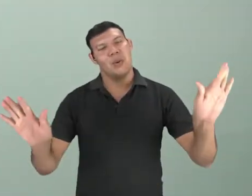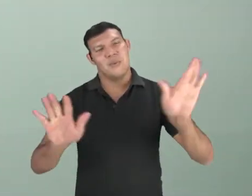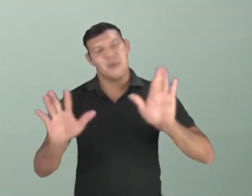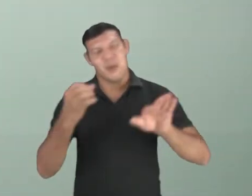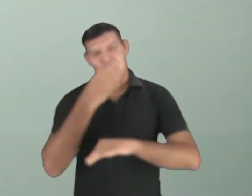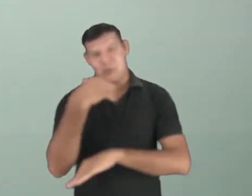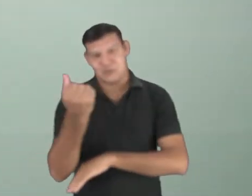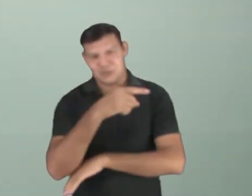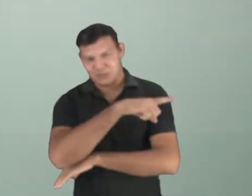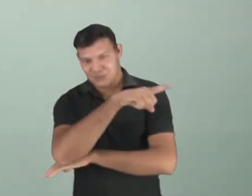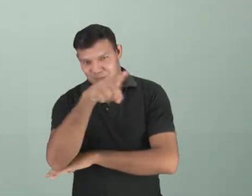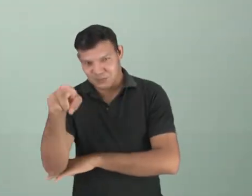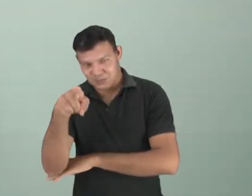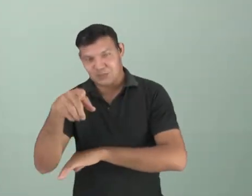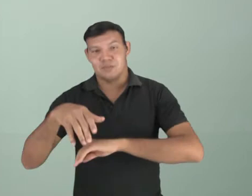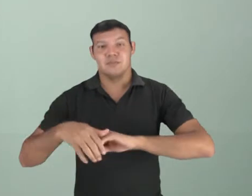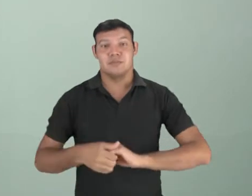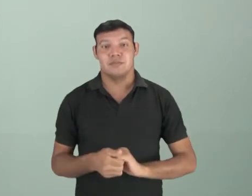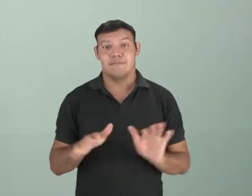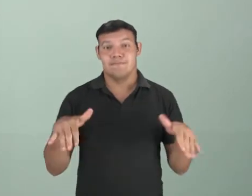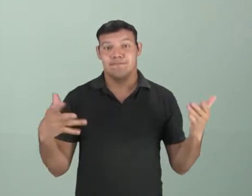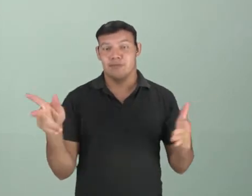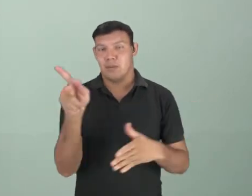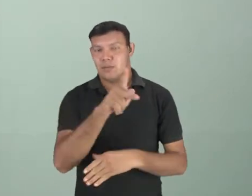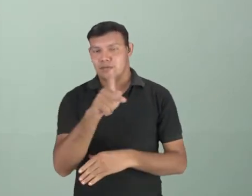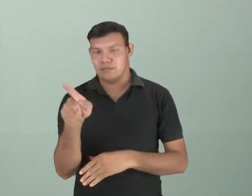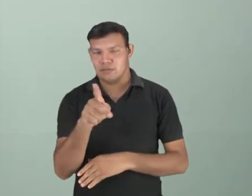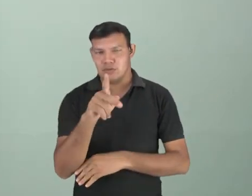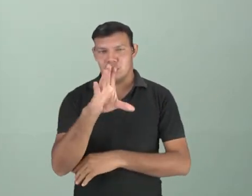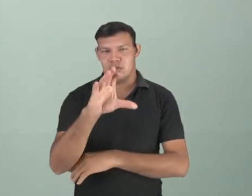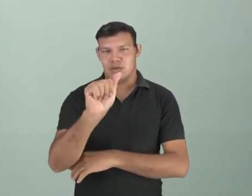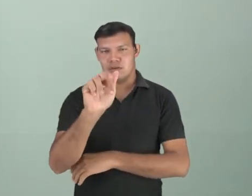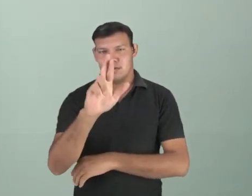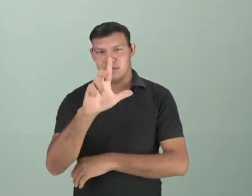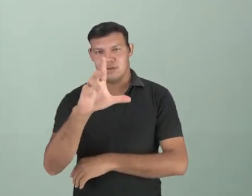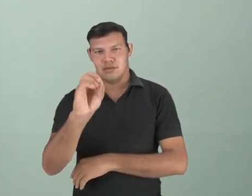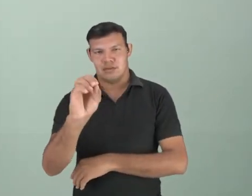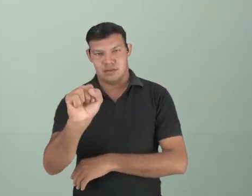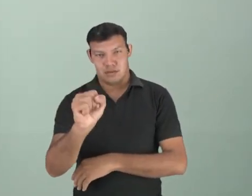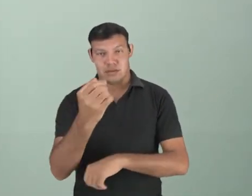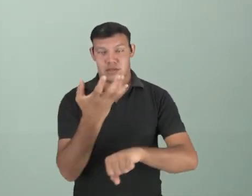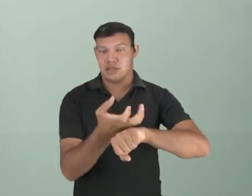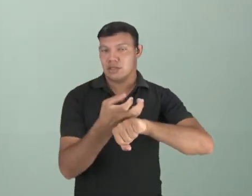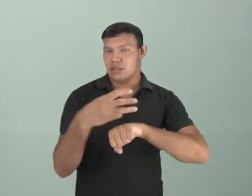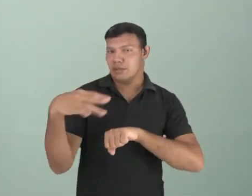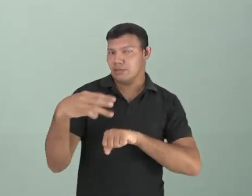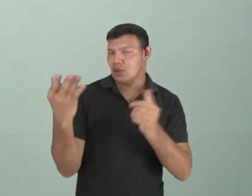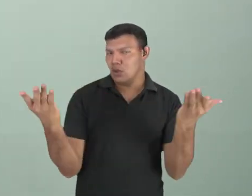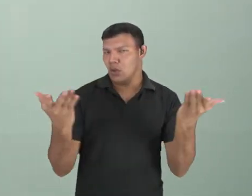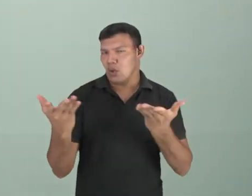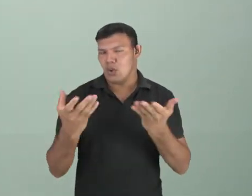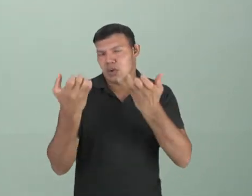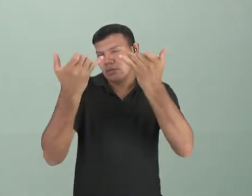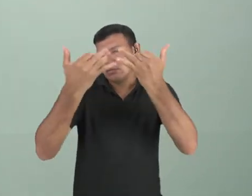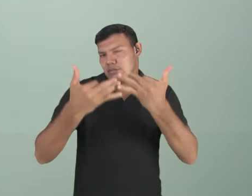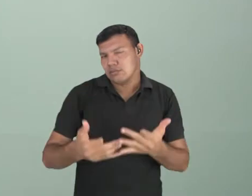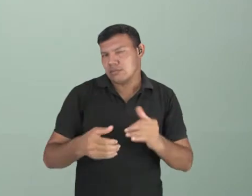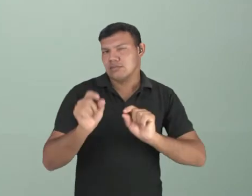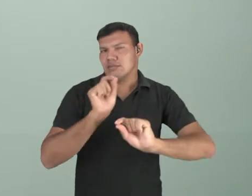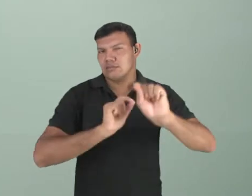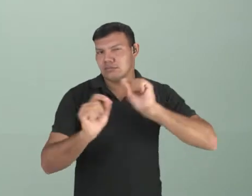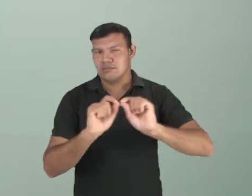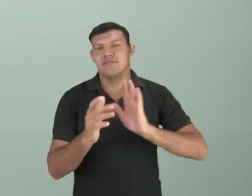Olá, tudo bom com vocês? Eu me chamo Carlos, sou professor de matemática e hoje nós vamos falar